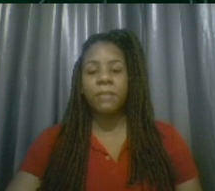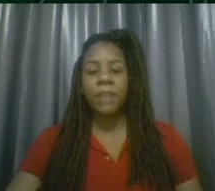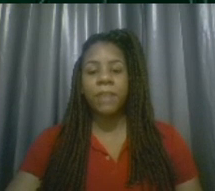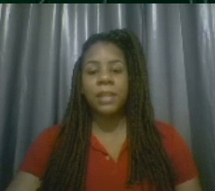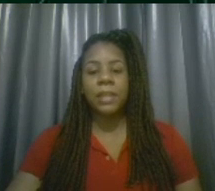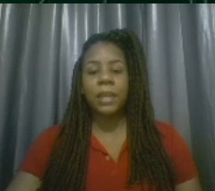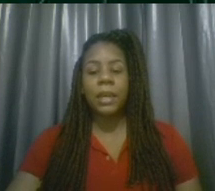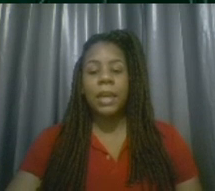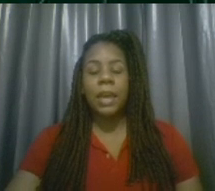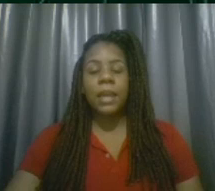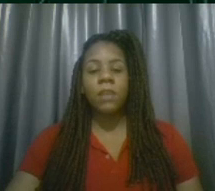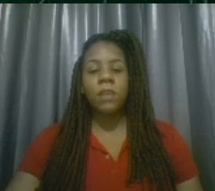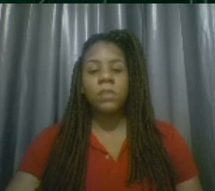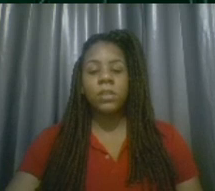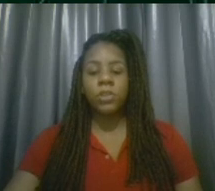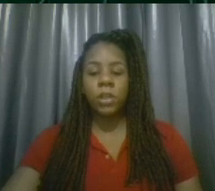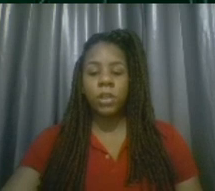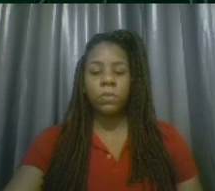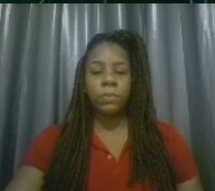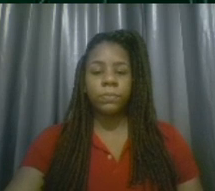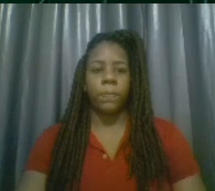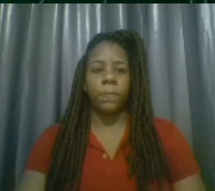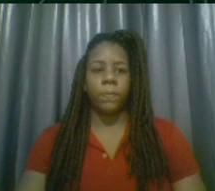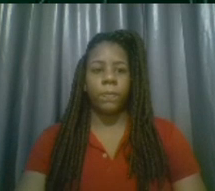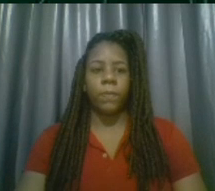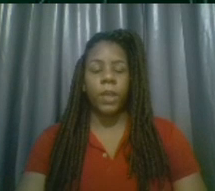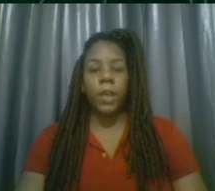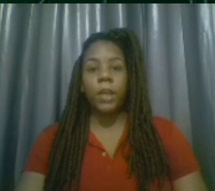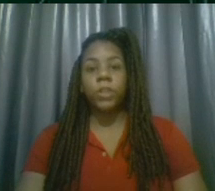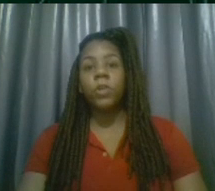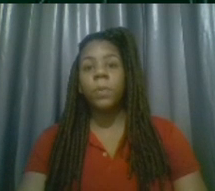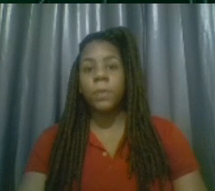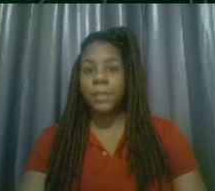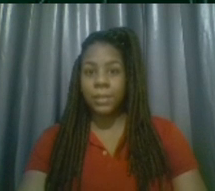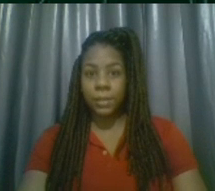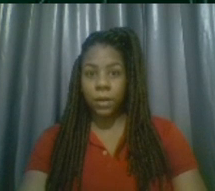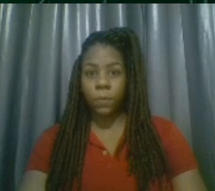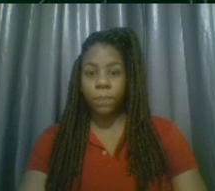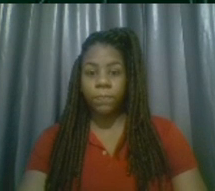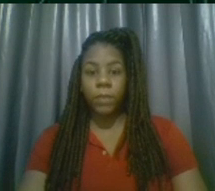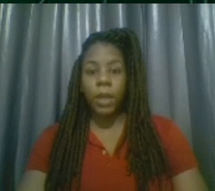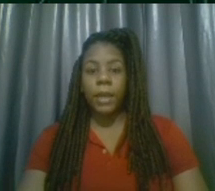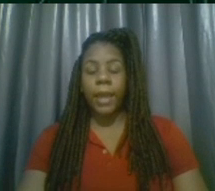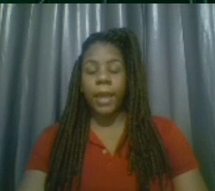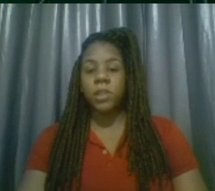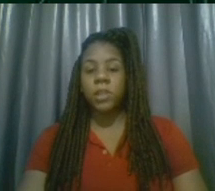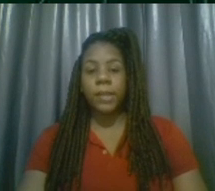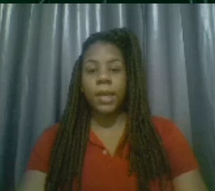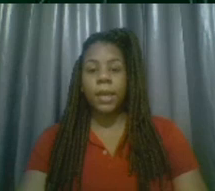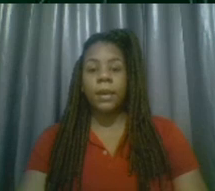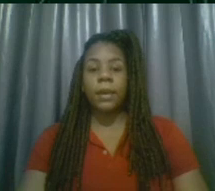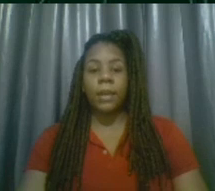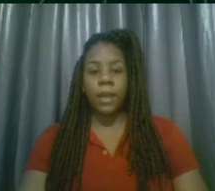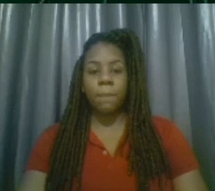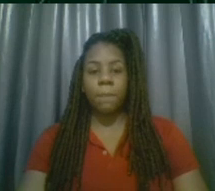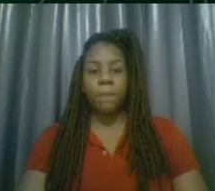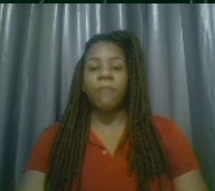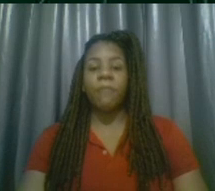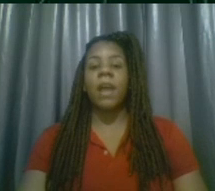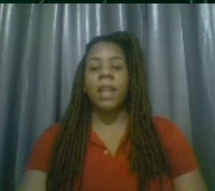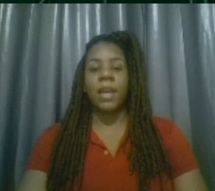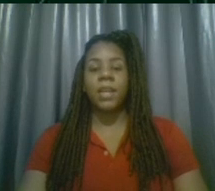nessa frase aqui, quer dar o sentido de oposição. Quer dizer